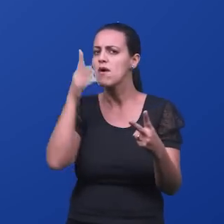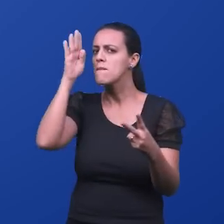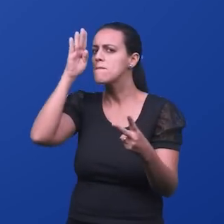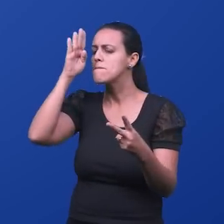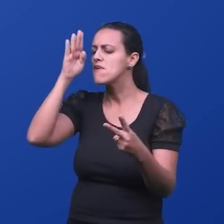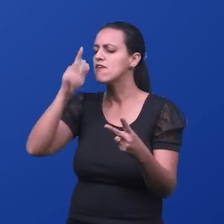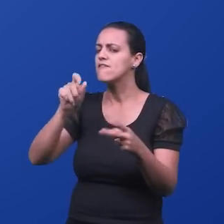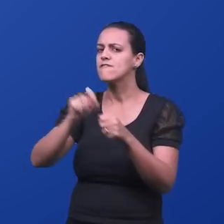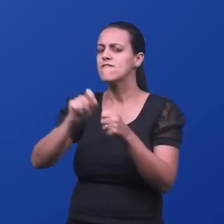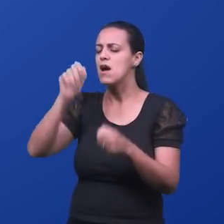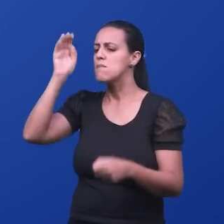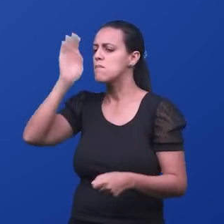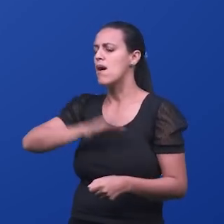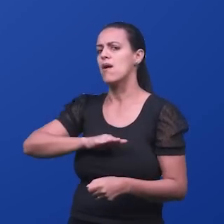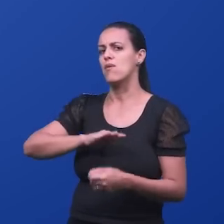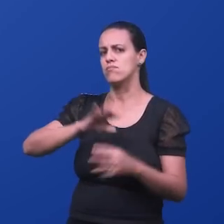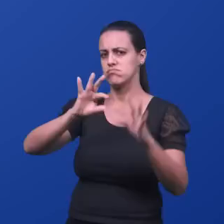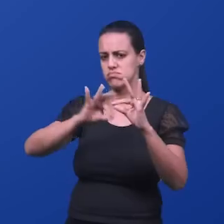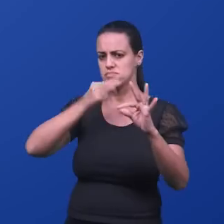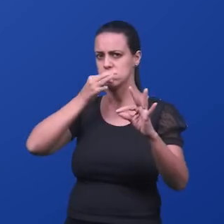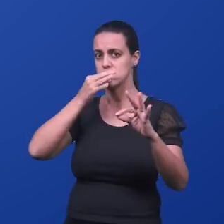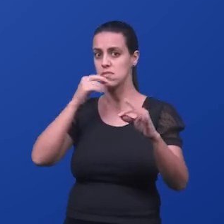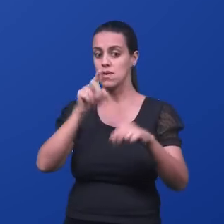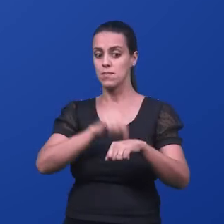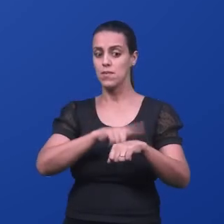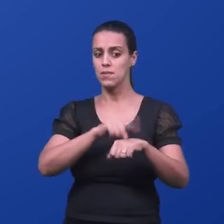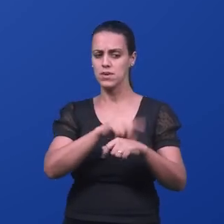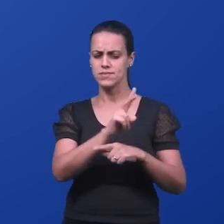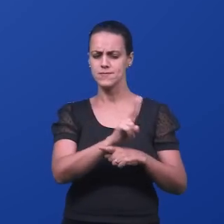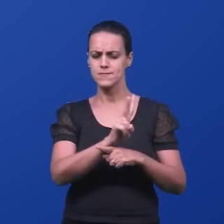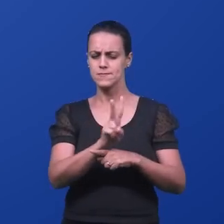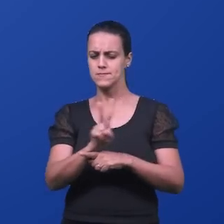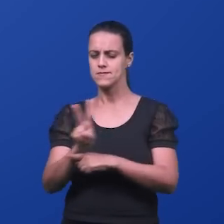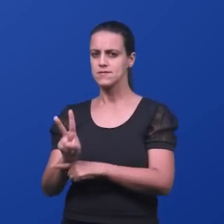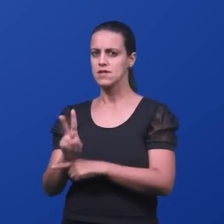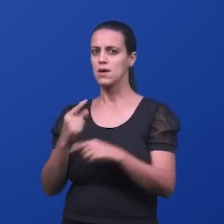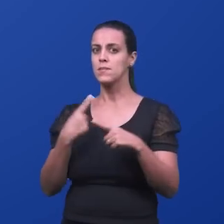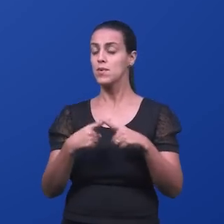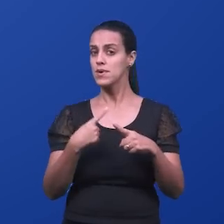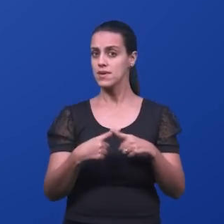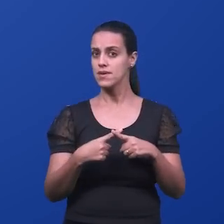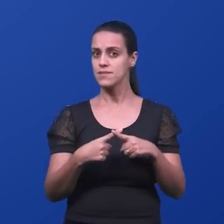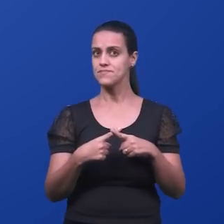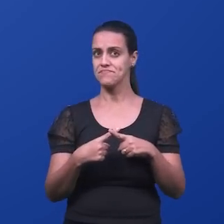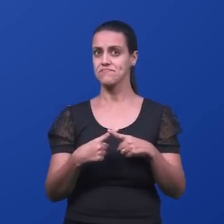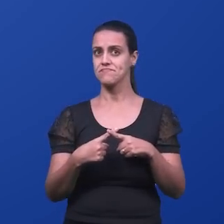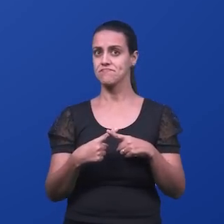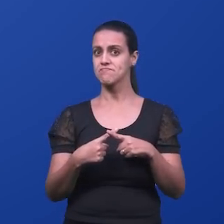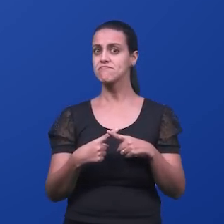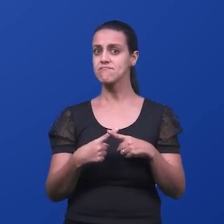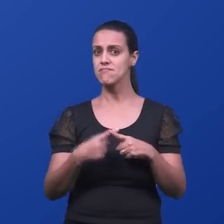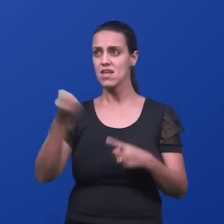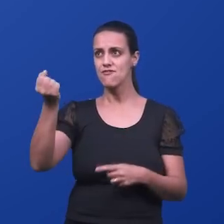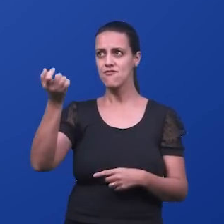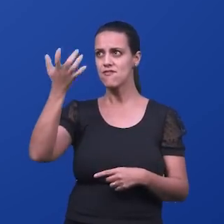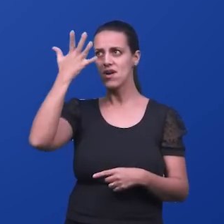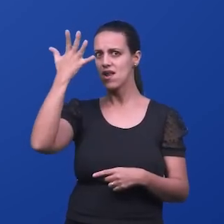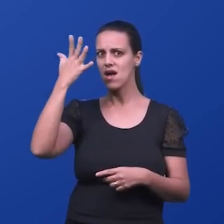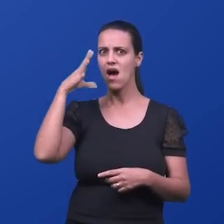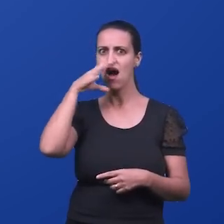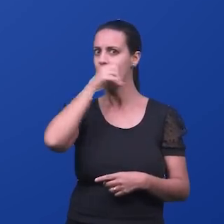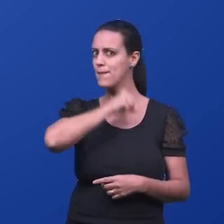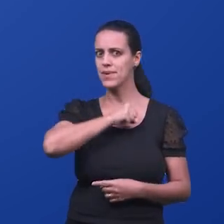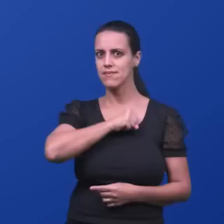É o momento de vigiar, é um momento de vigilância, porque assim como a velocidade da revelação